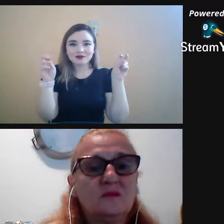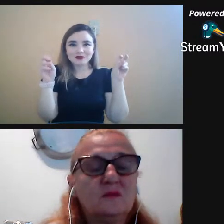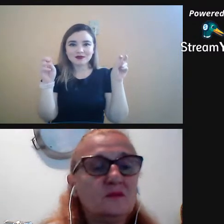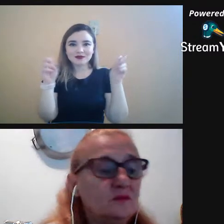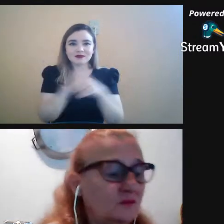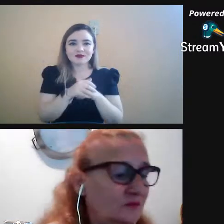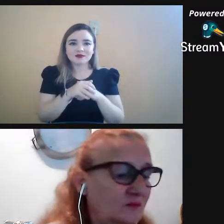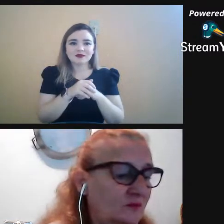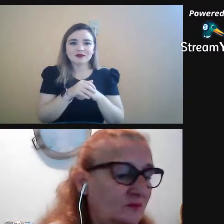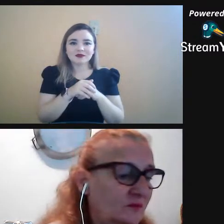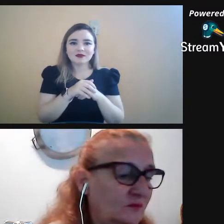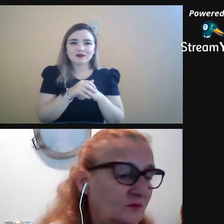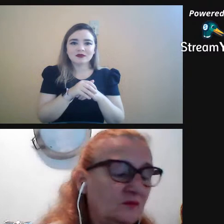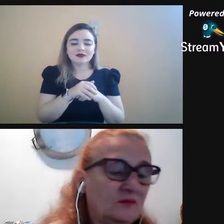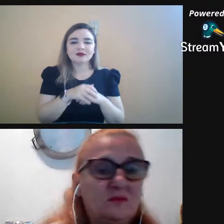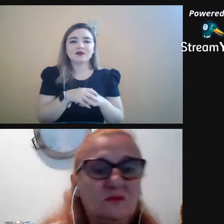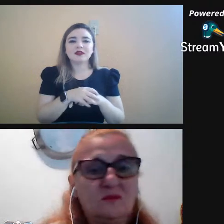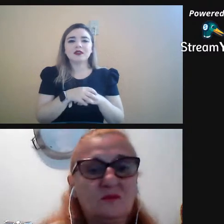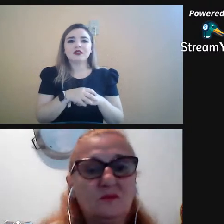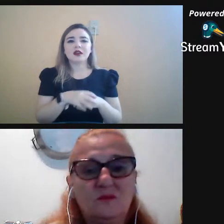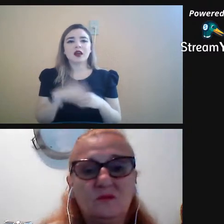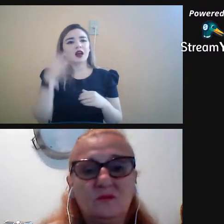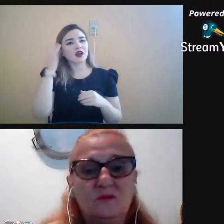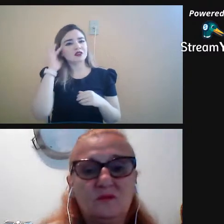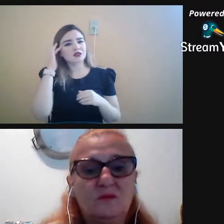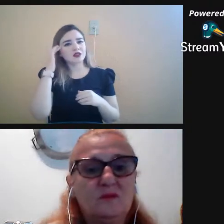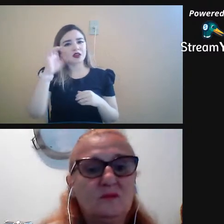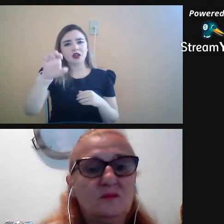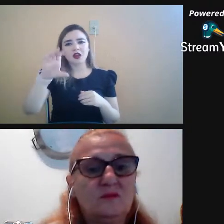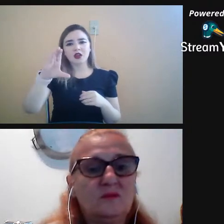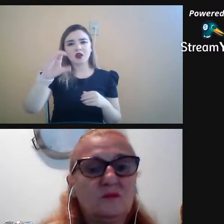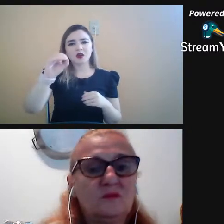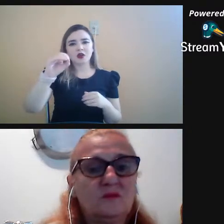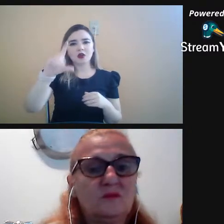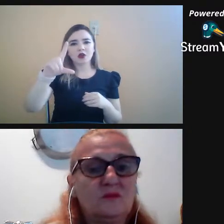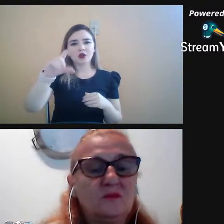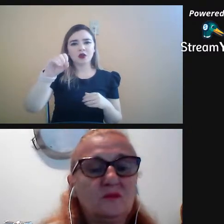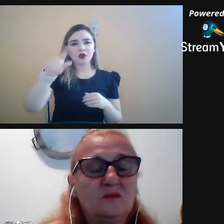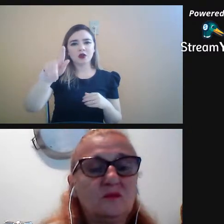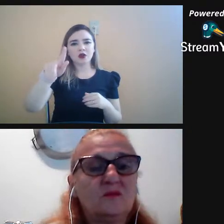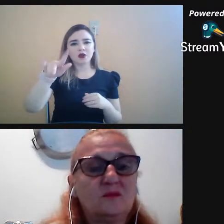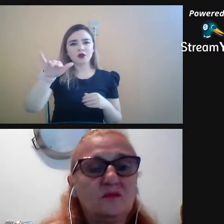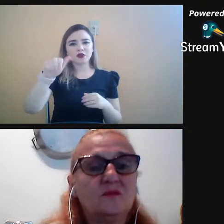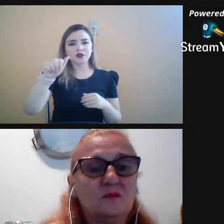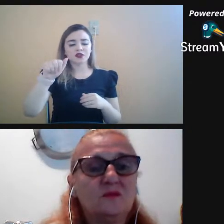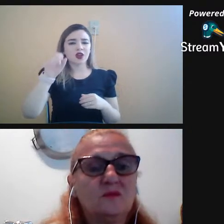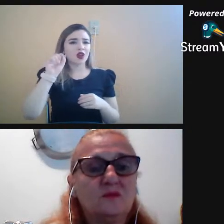deixar de achar que ecologia é um tema que interessa só